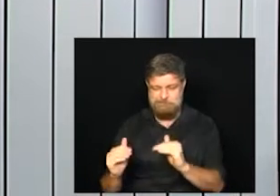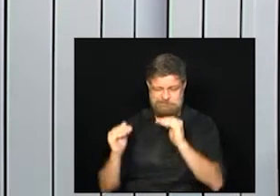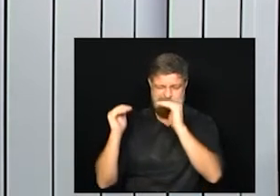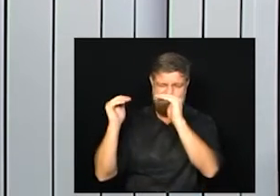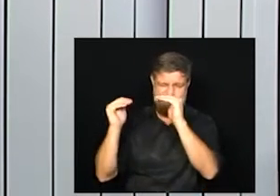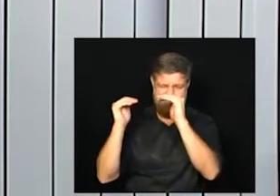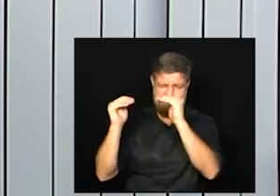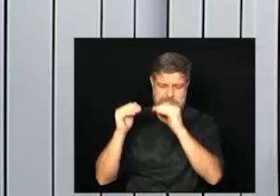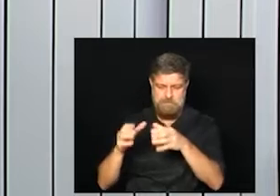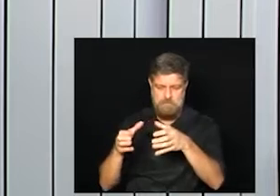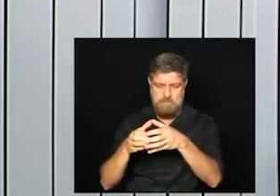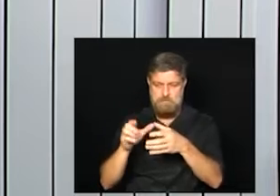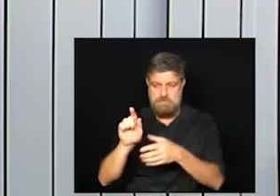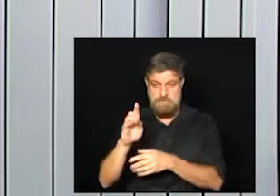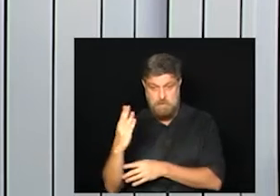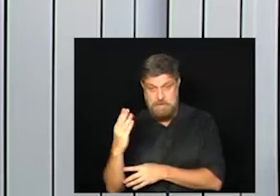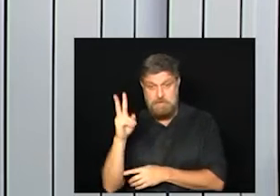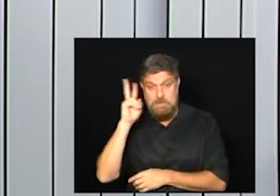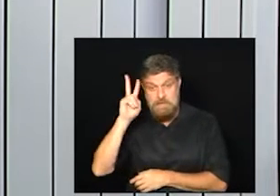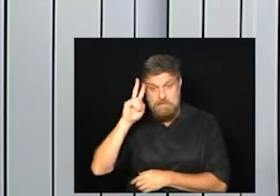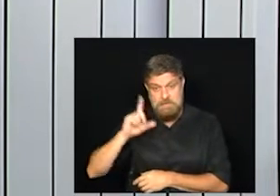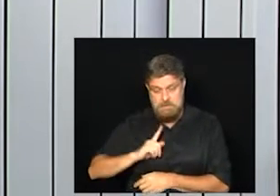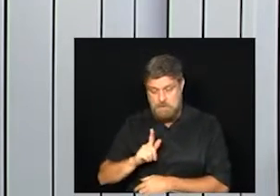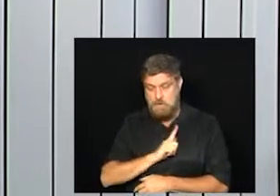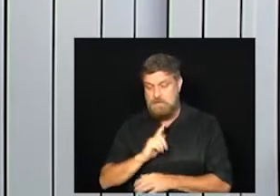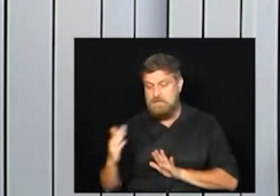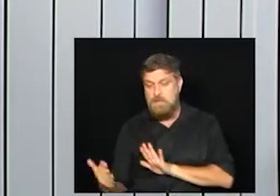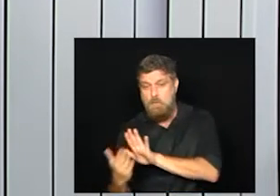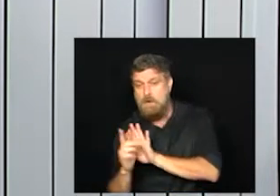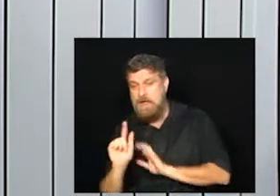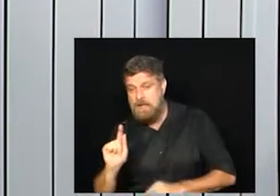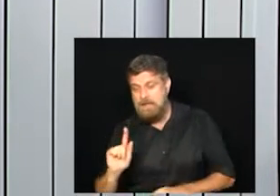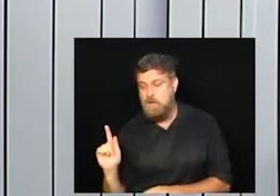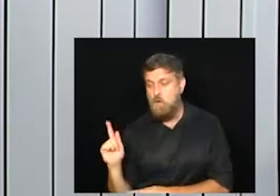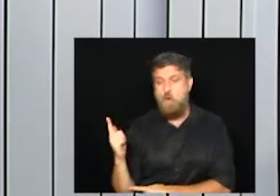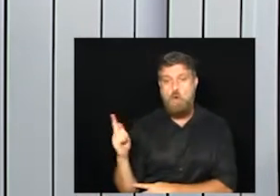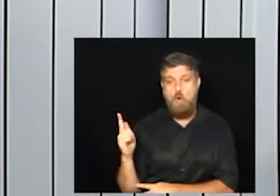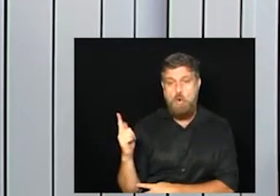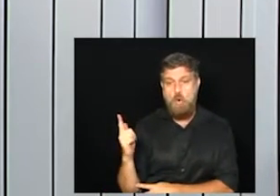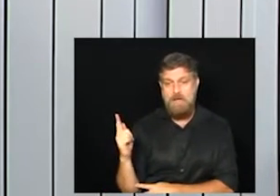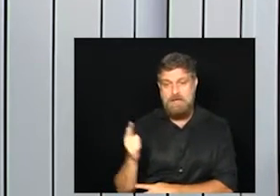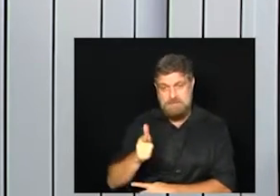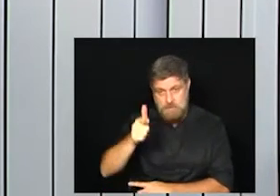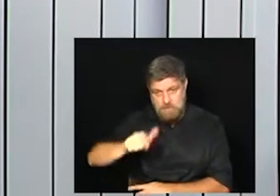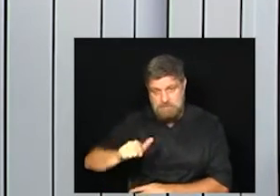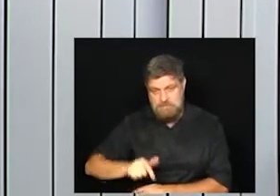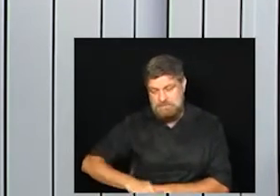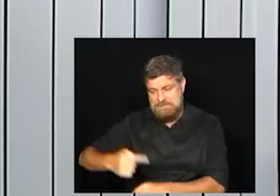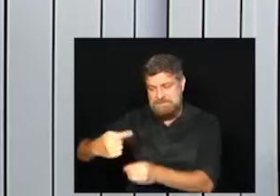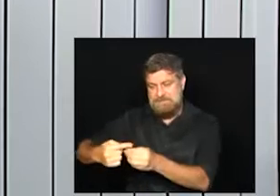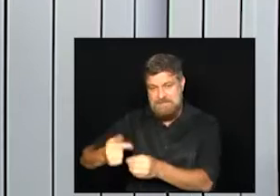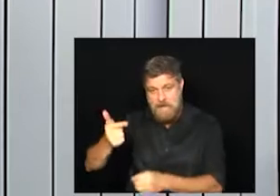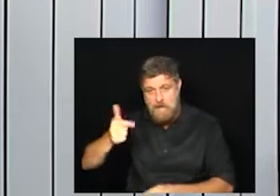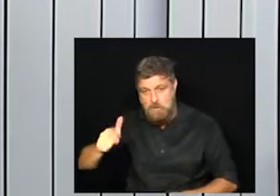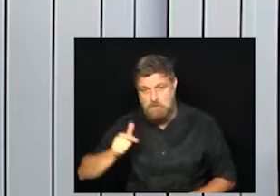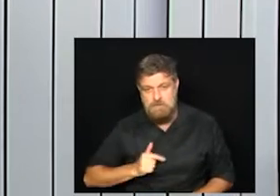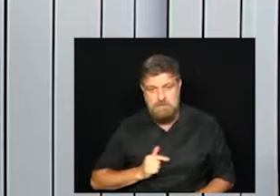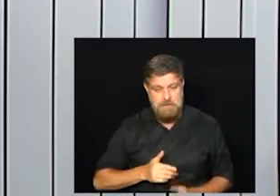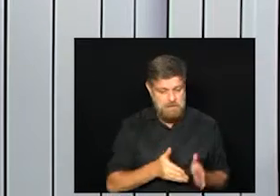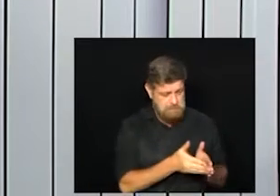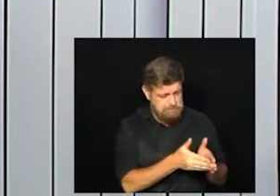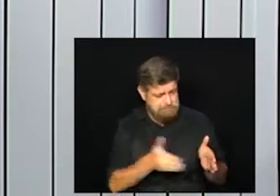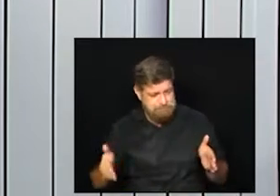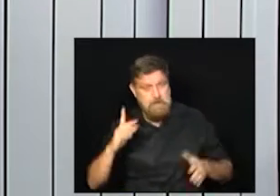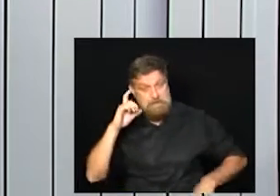tabela. Lembrando que o próximo confronto do Guarani é contra o Goiás, novamente fora de casa. Então, olha que sequência difícil